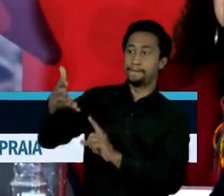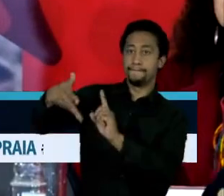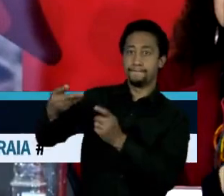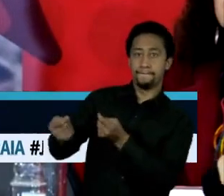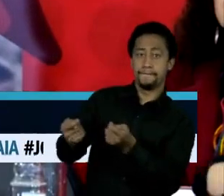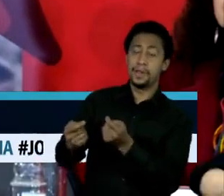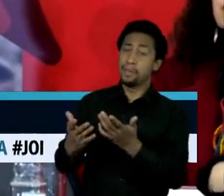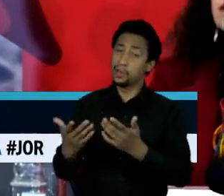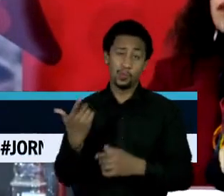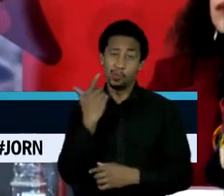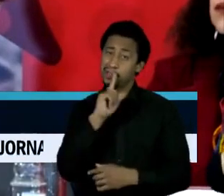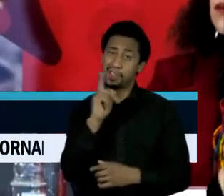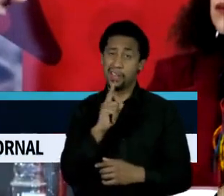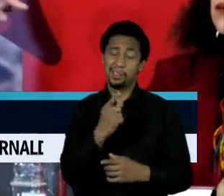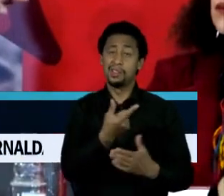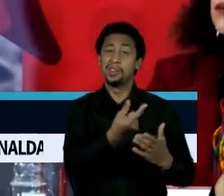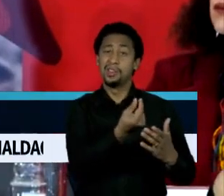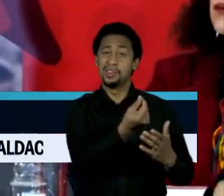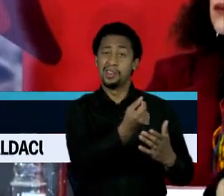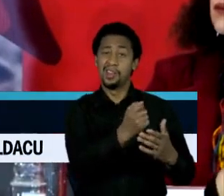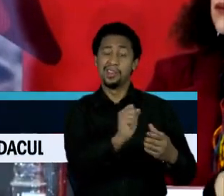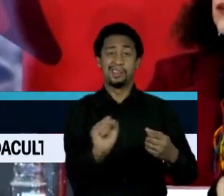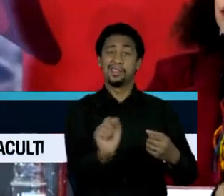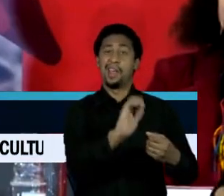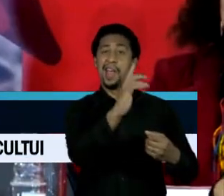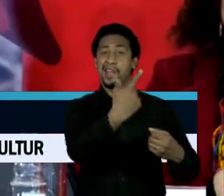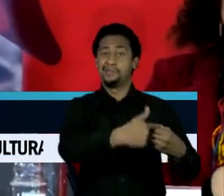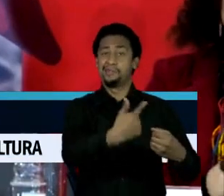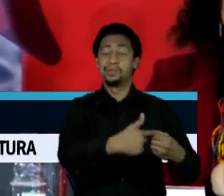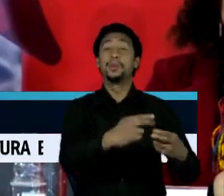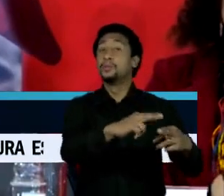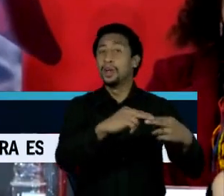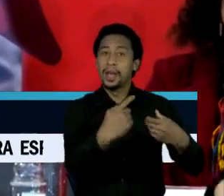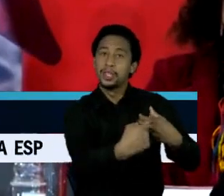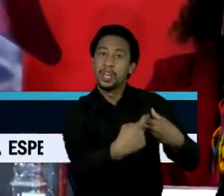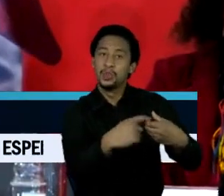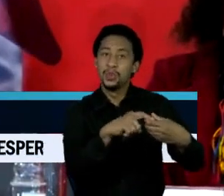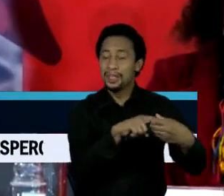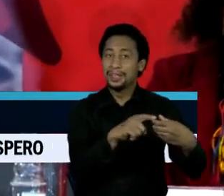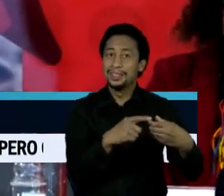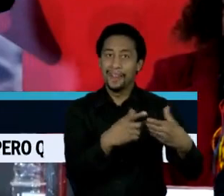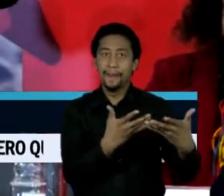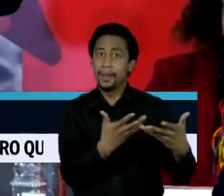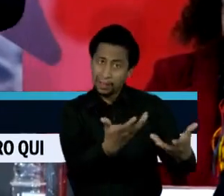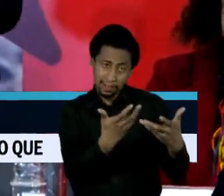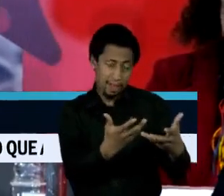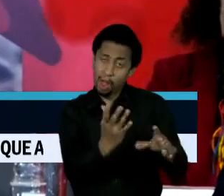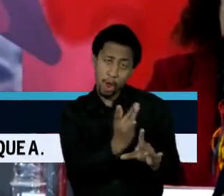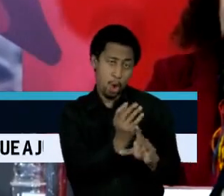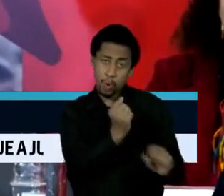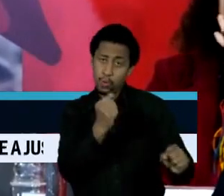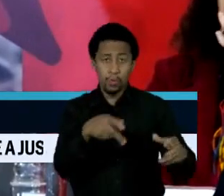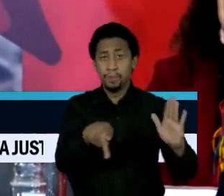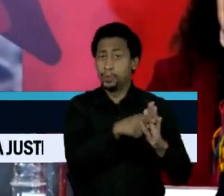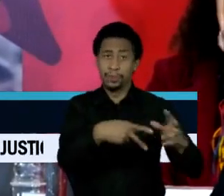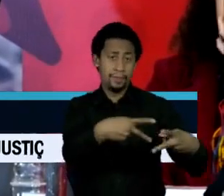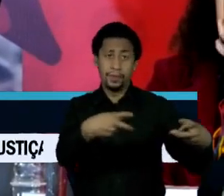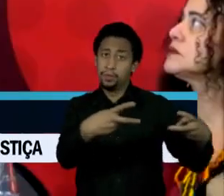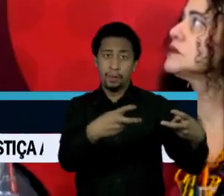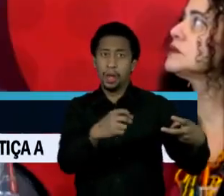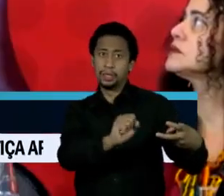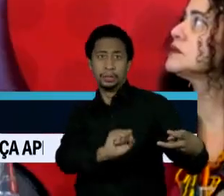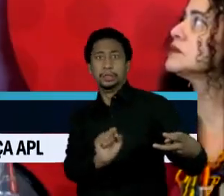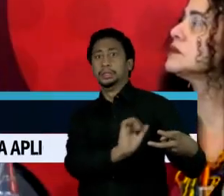quer brigar com os acionistas, que são os que ficam com o lucro que a Petrobras está tendo, que é